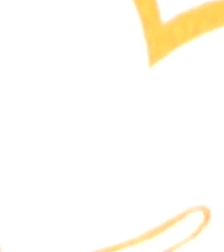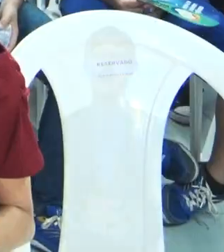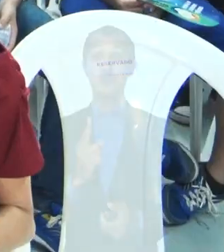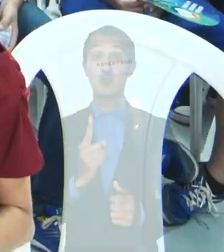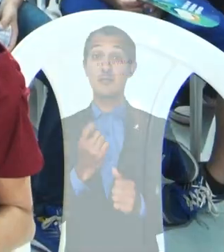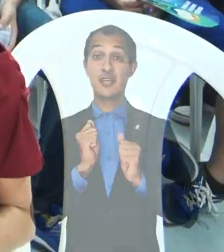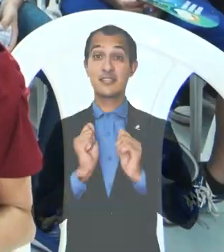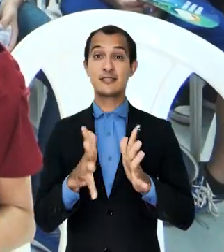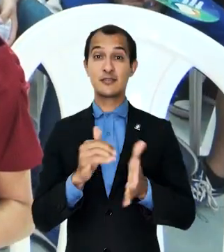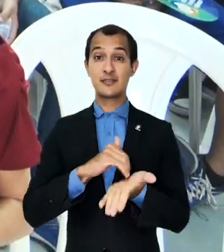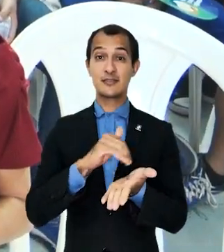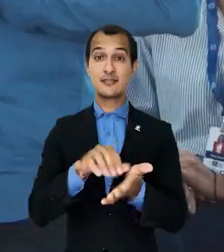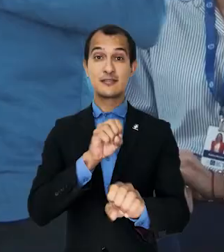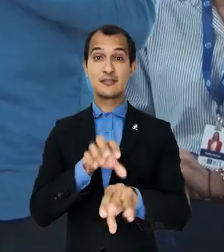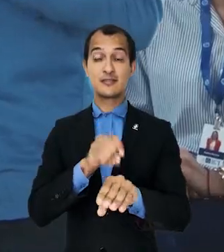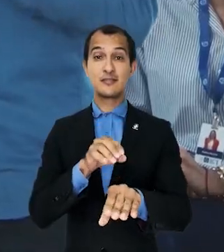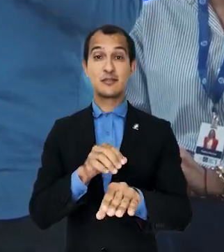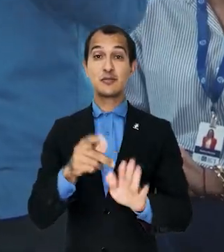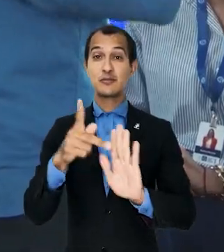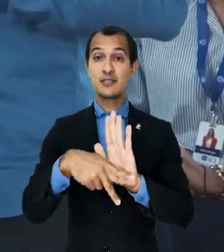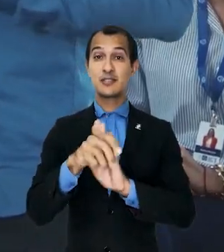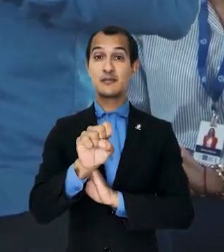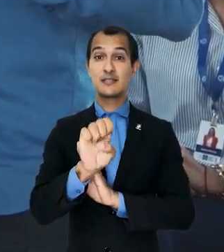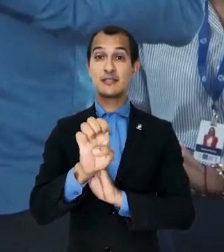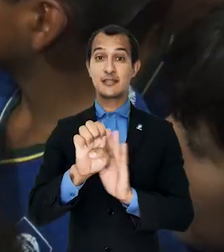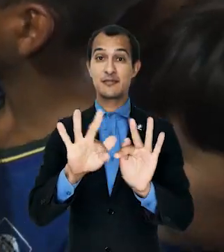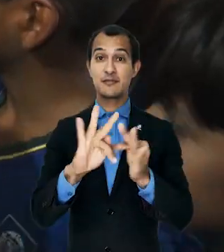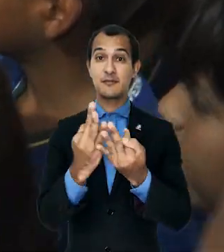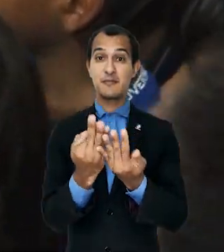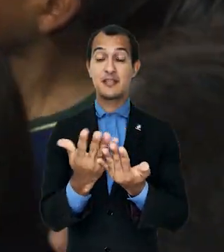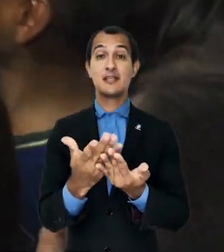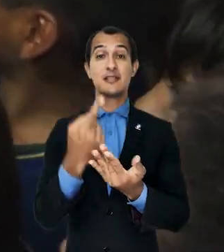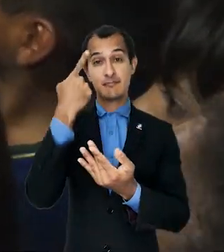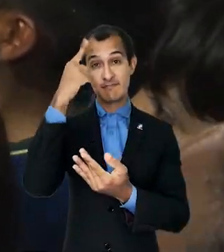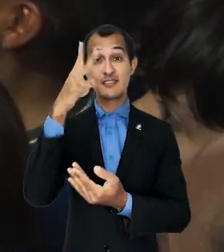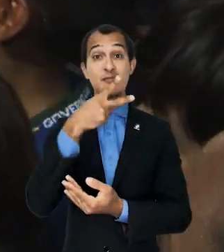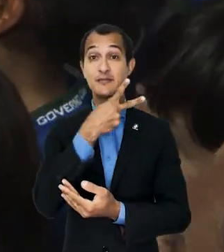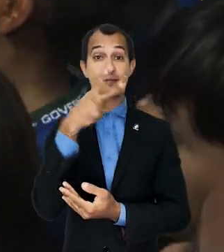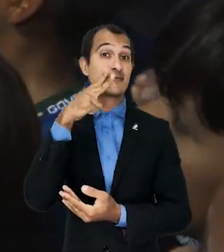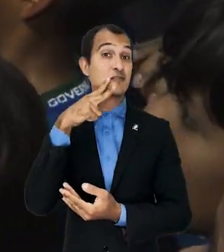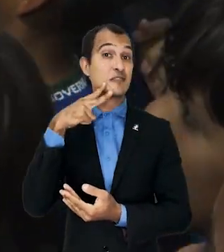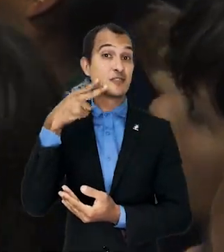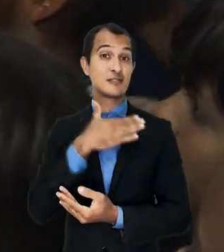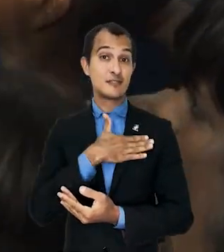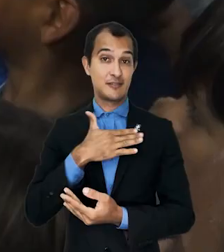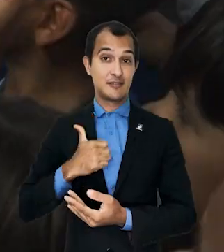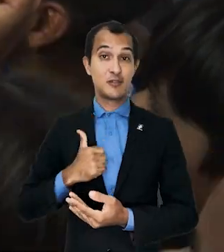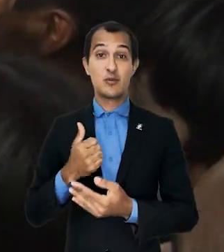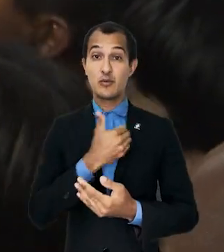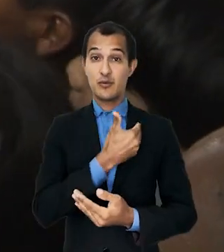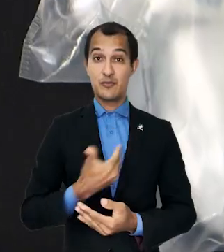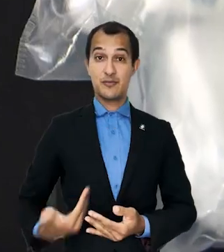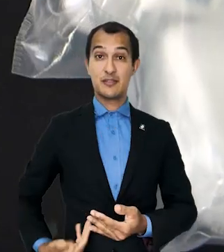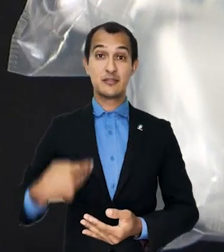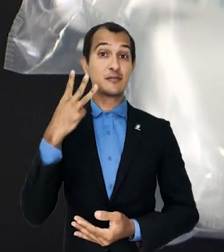em uma ação da Seduc e do programa ser família e realizado pela primeira dama Virgínia Mendes o governo de